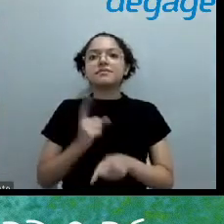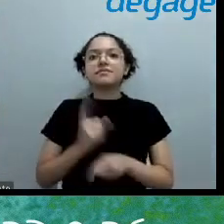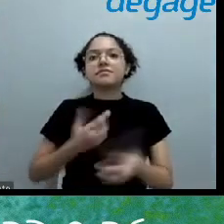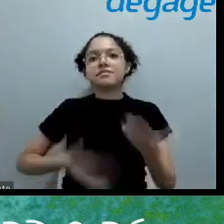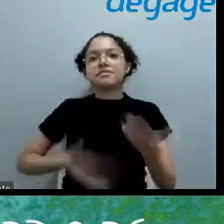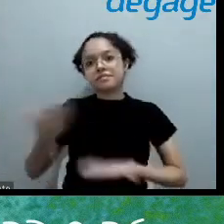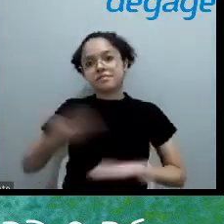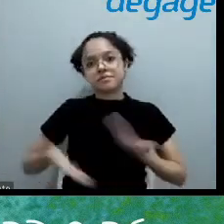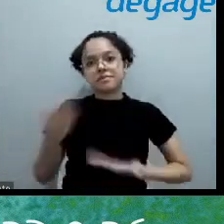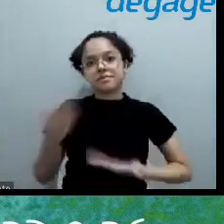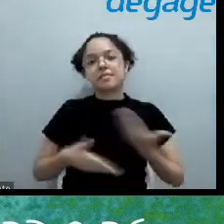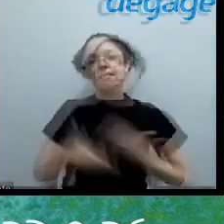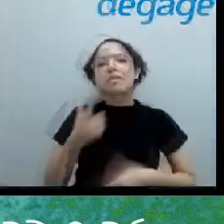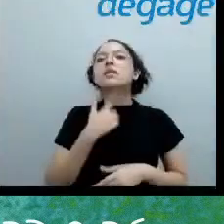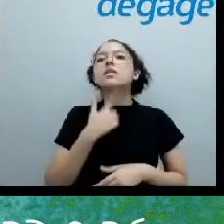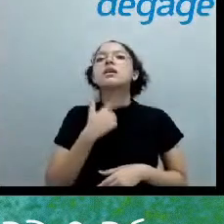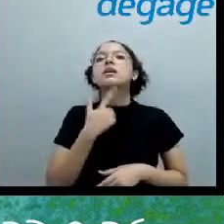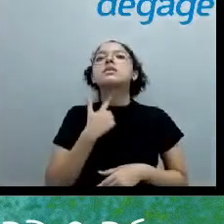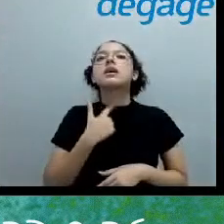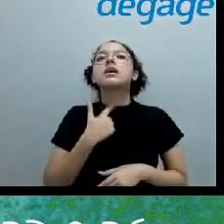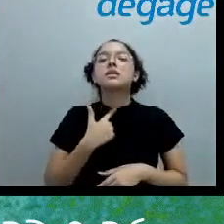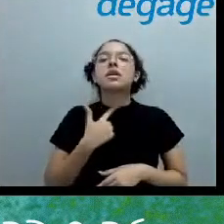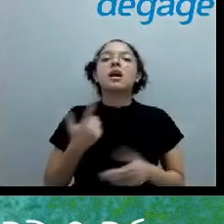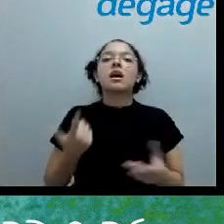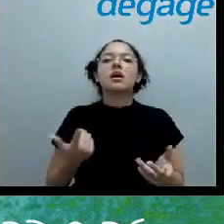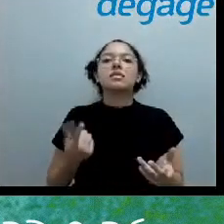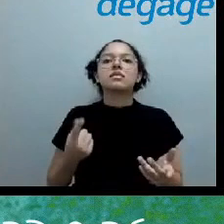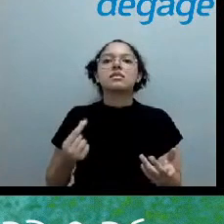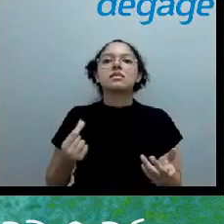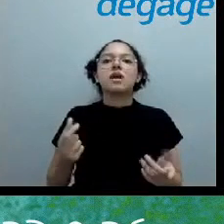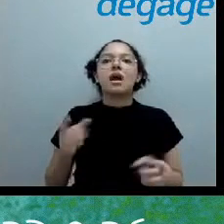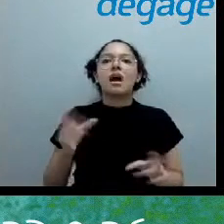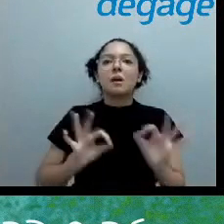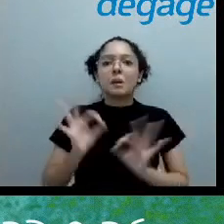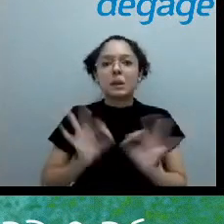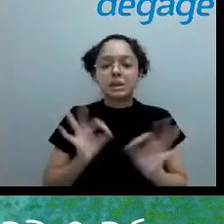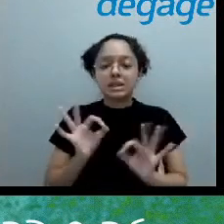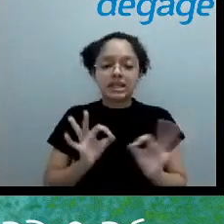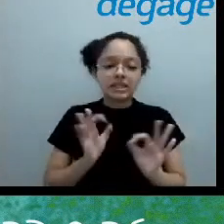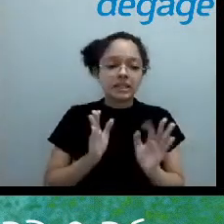nossos desejos, de modo que nem sempre acontece o planejado. E aí a gente também tem que